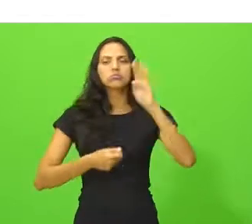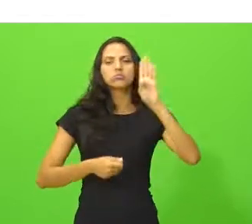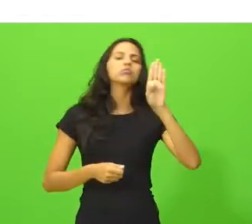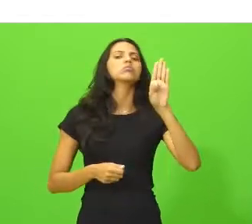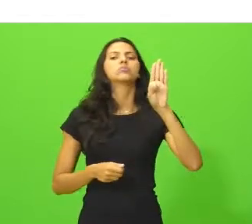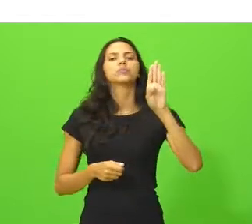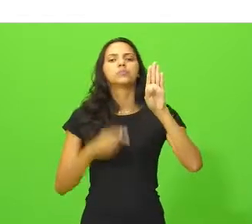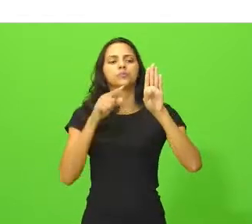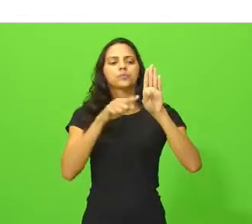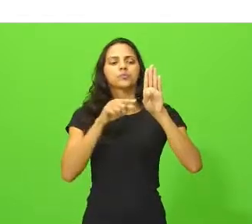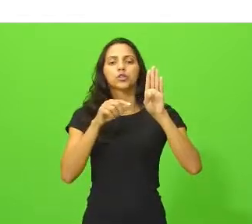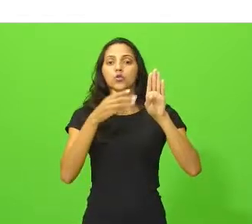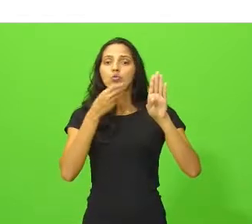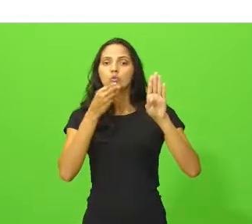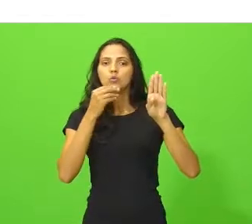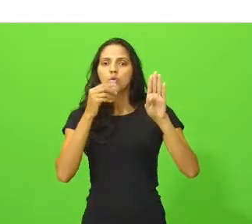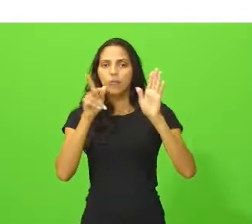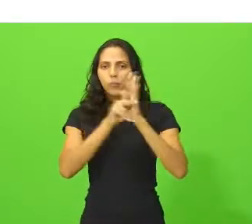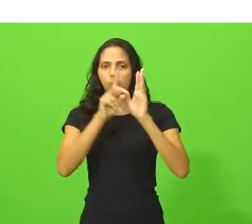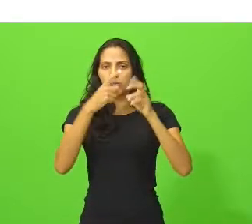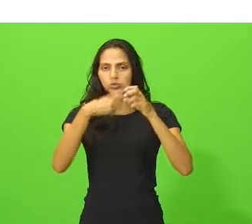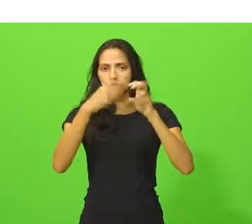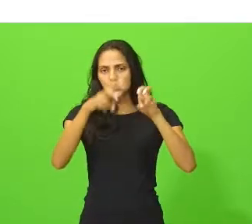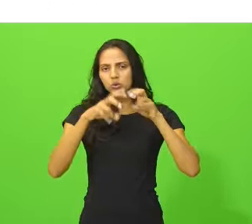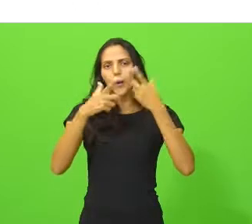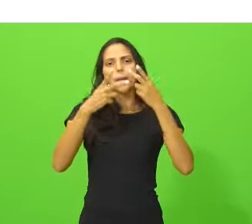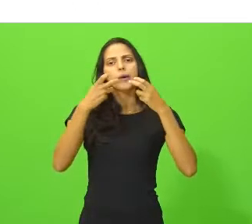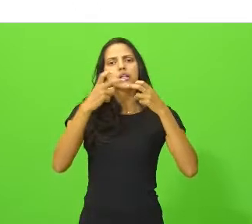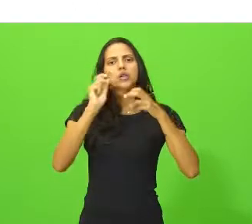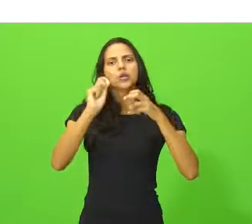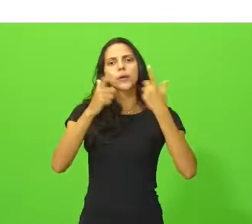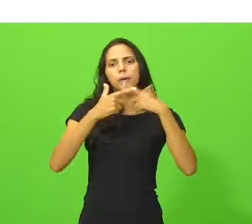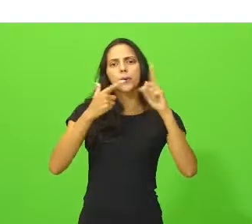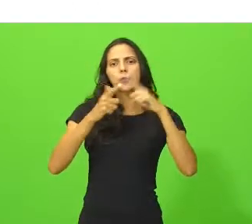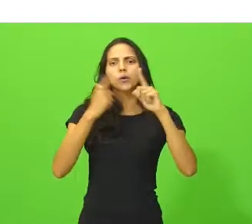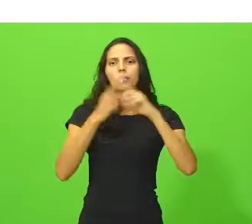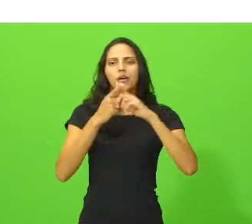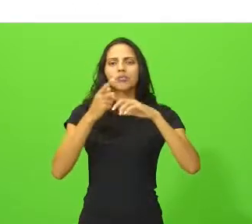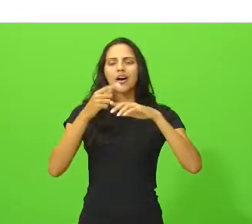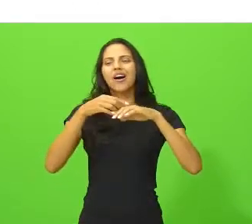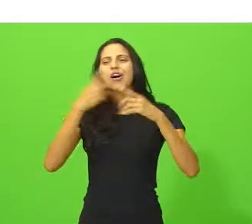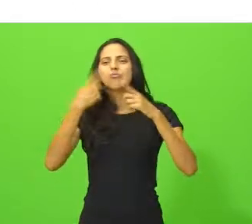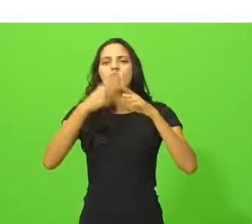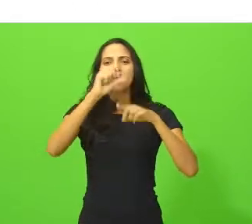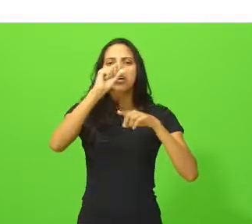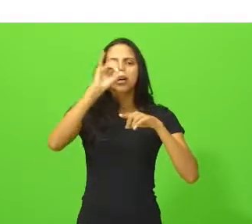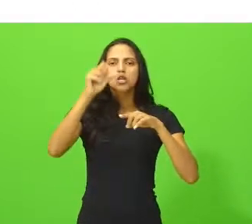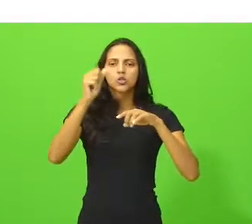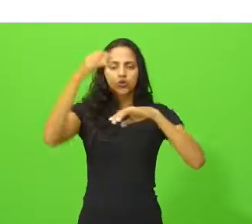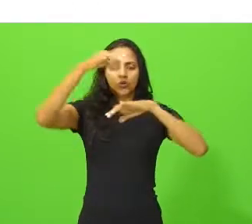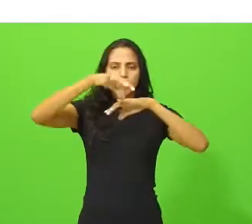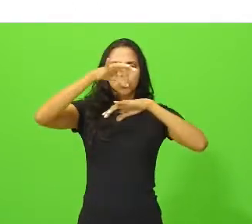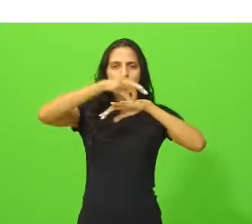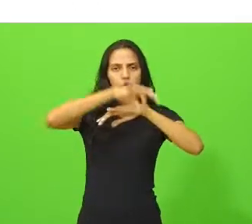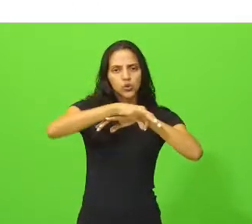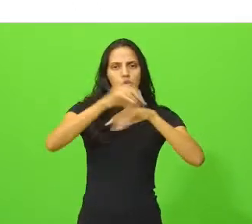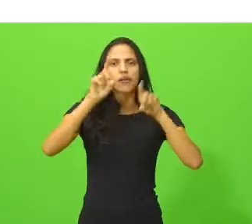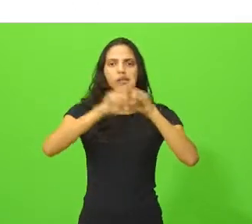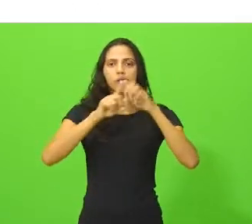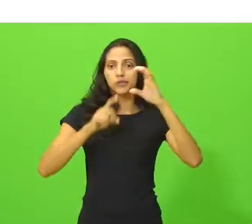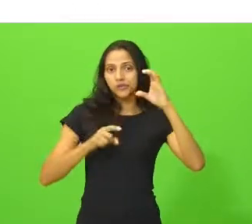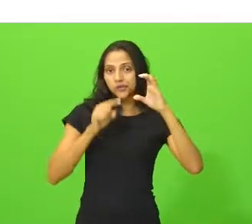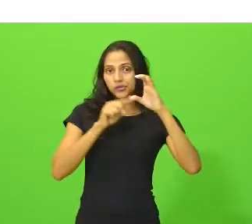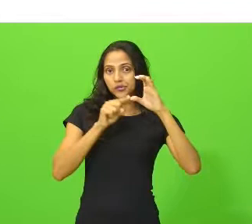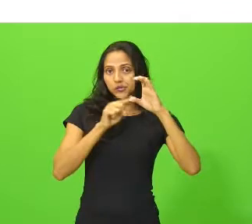que os pecuaristas vêm enfrentando na Amazônia é a proibição do plantio da soja. Letra C, a mobilização